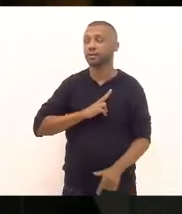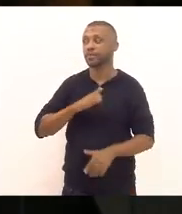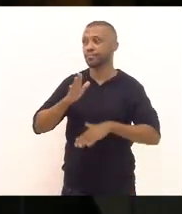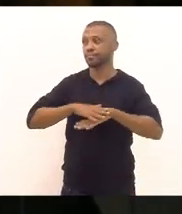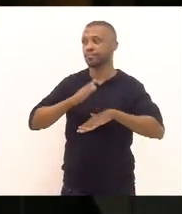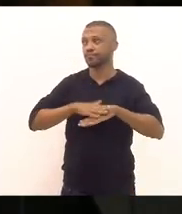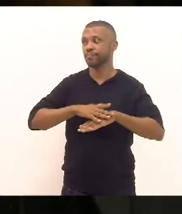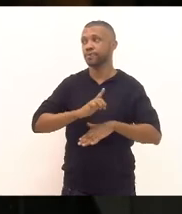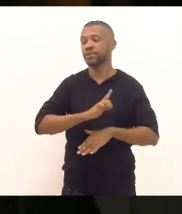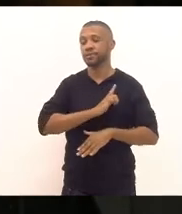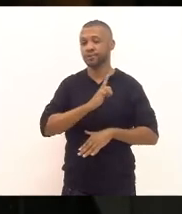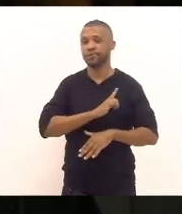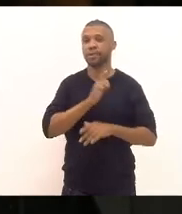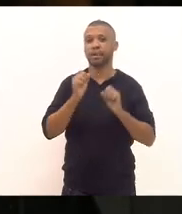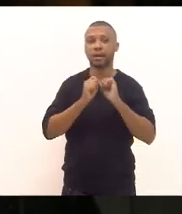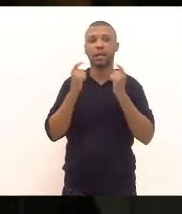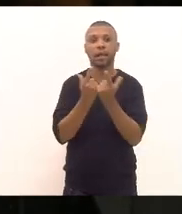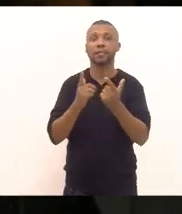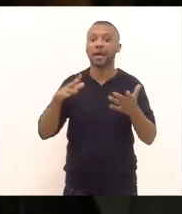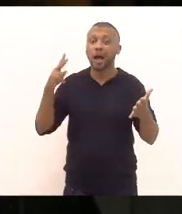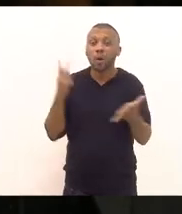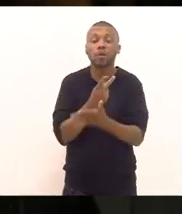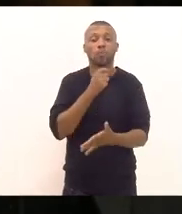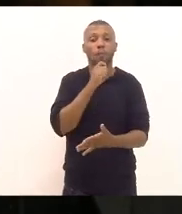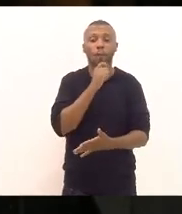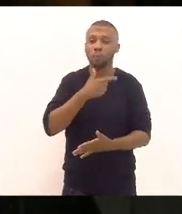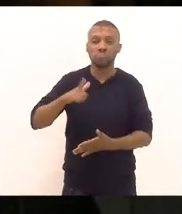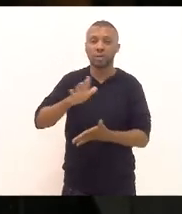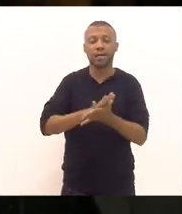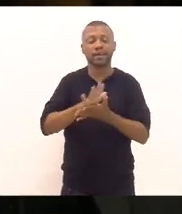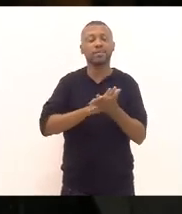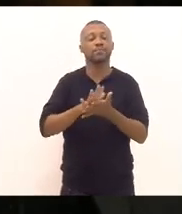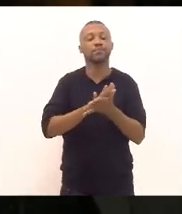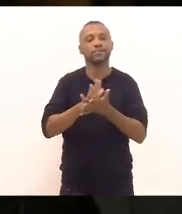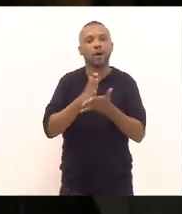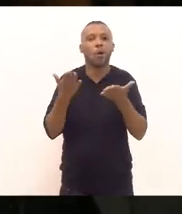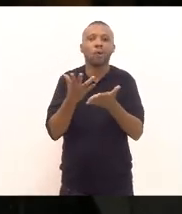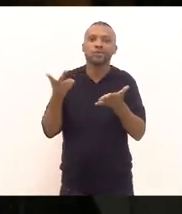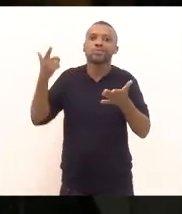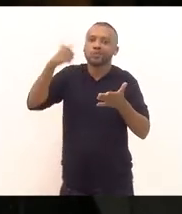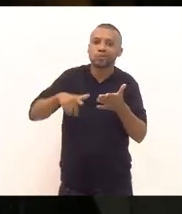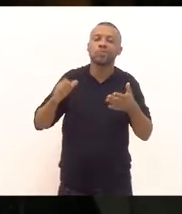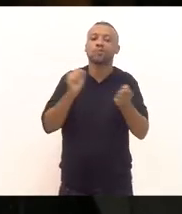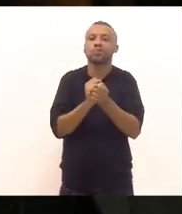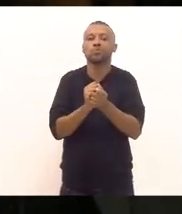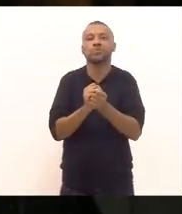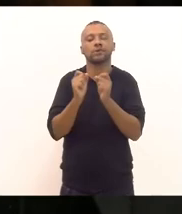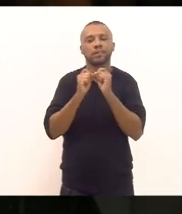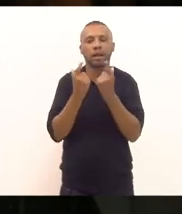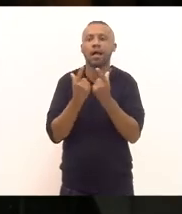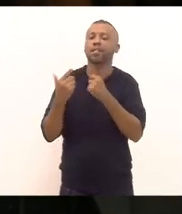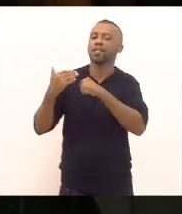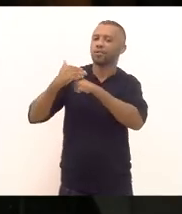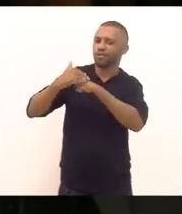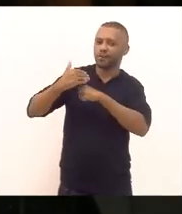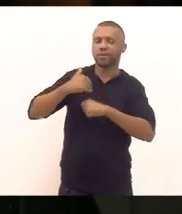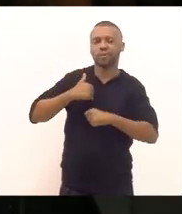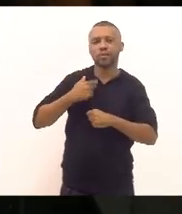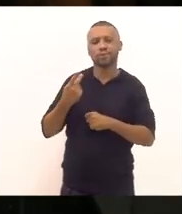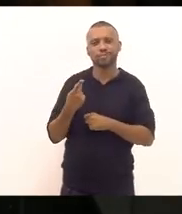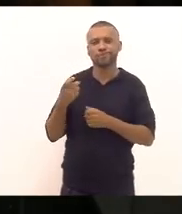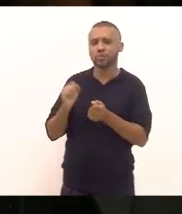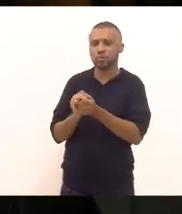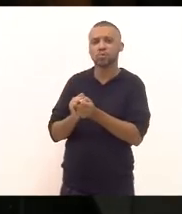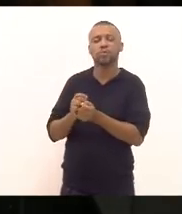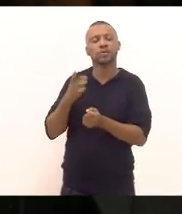Assembleia Legislativa E isso ainda não aconteceu chegaram aqui hoje de novo conversaram com a deputada Martha Rocha fala comigo começar o resultado final de